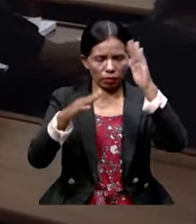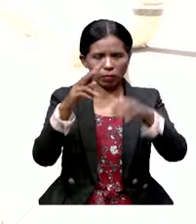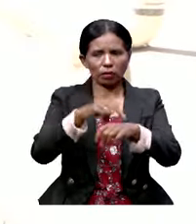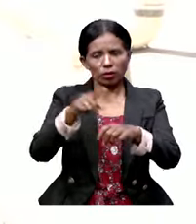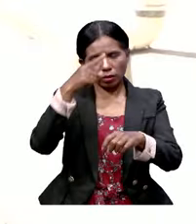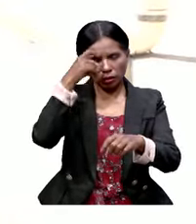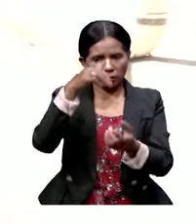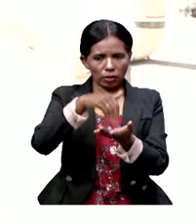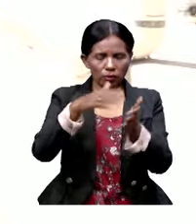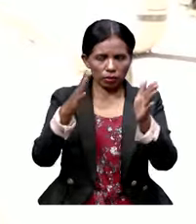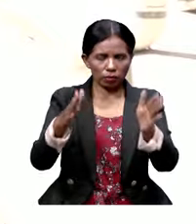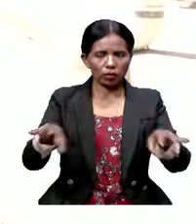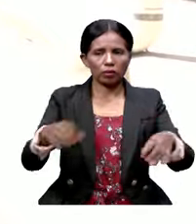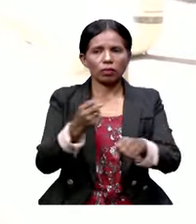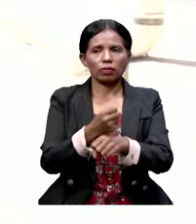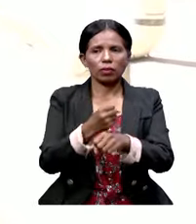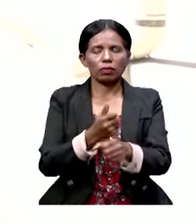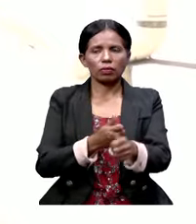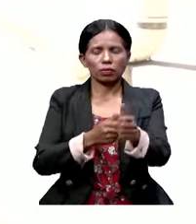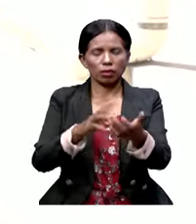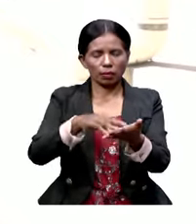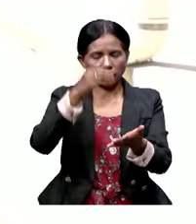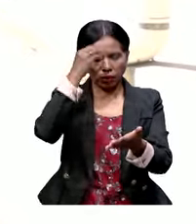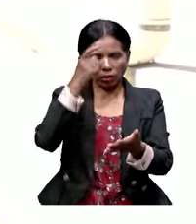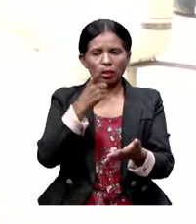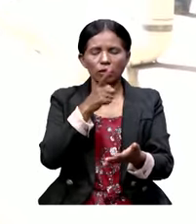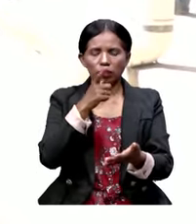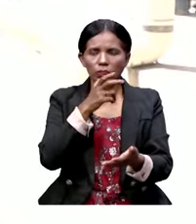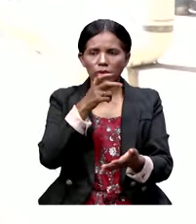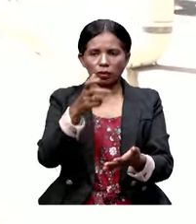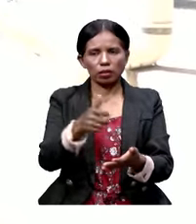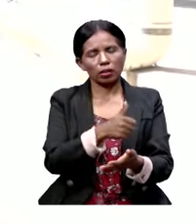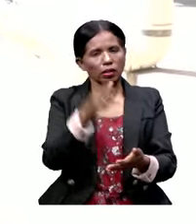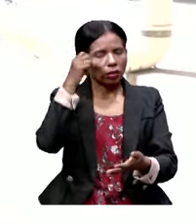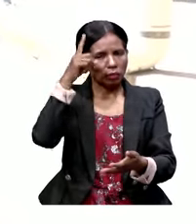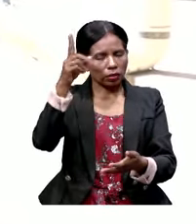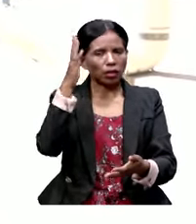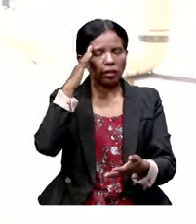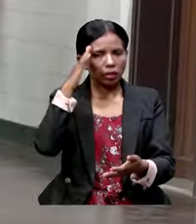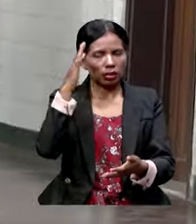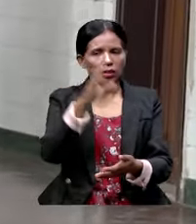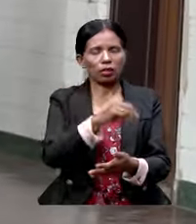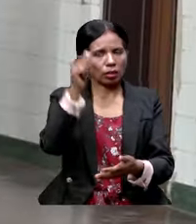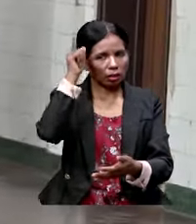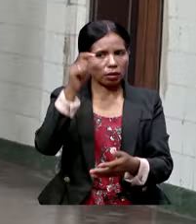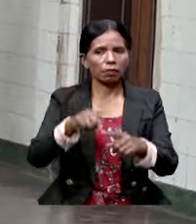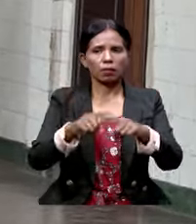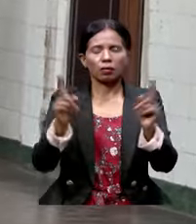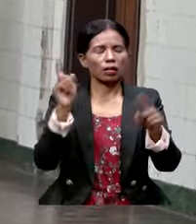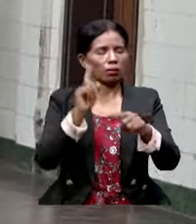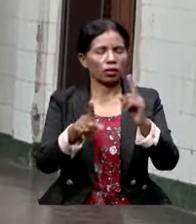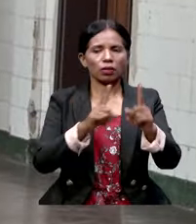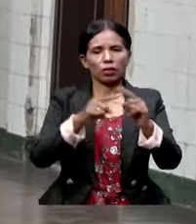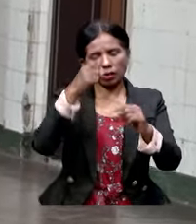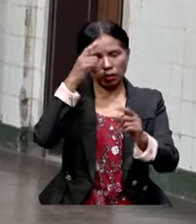Também estudante barak esforço tuir na formação lian portuguesa e rabalo compreende no hatene análise, mas bem la bele colia.